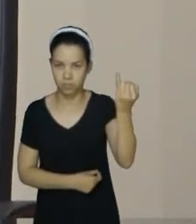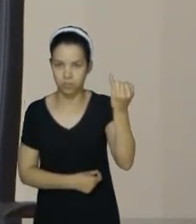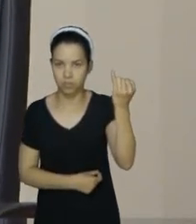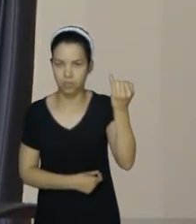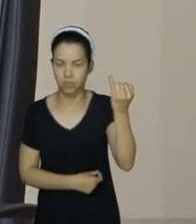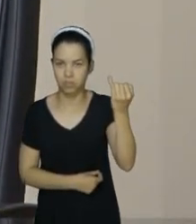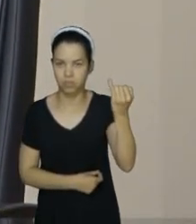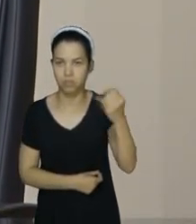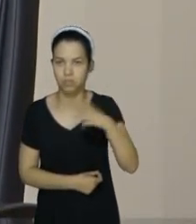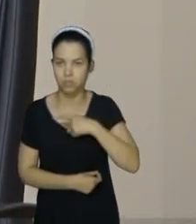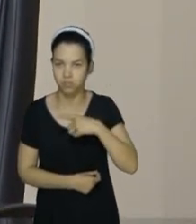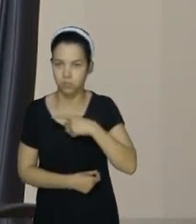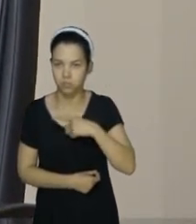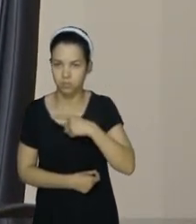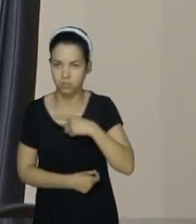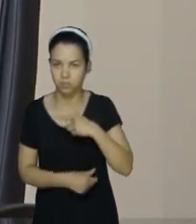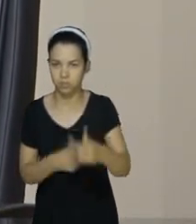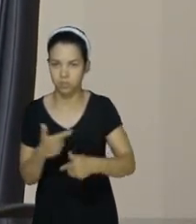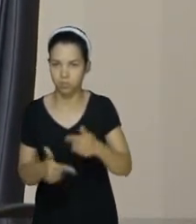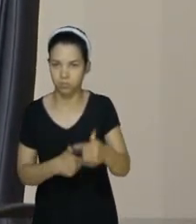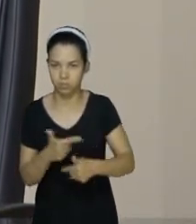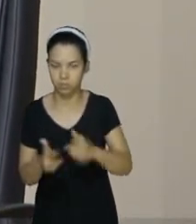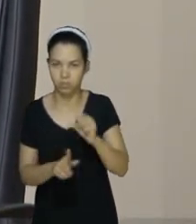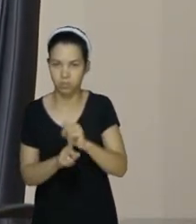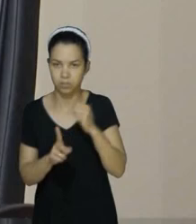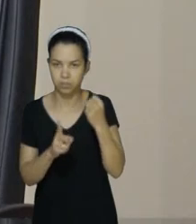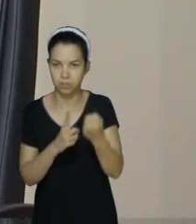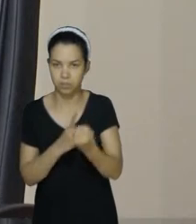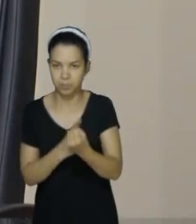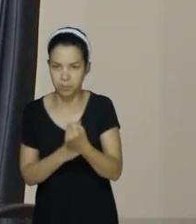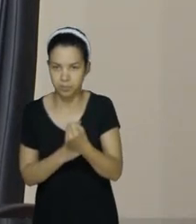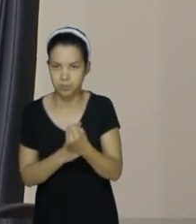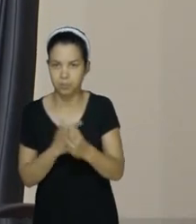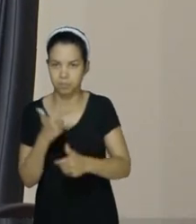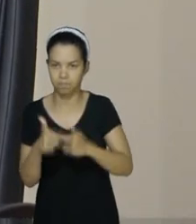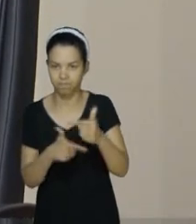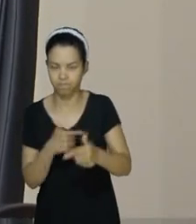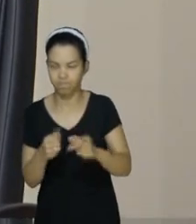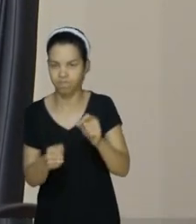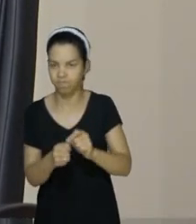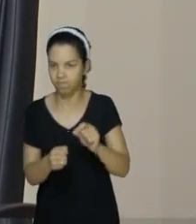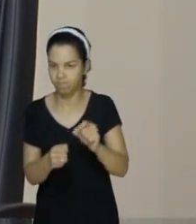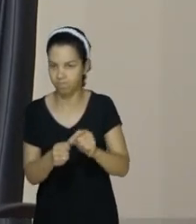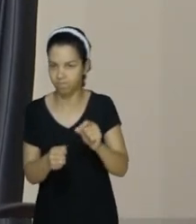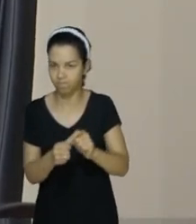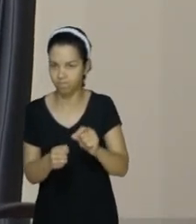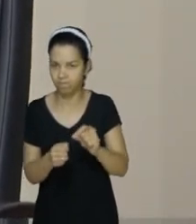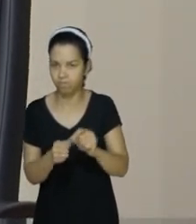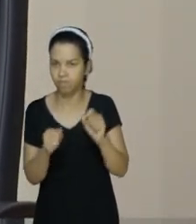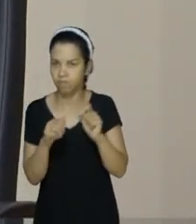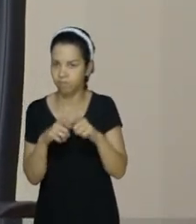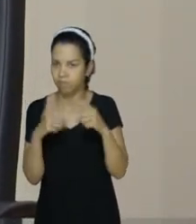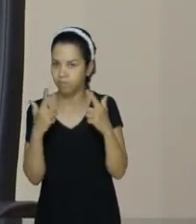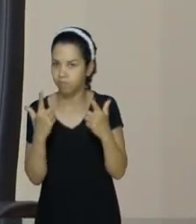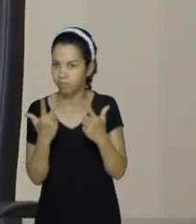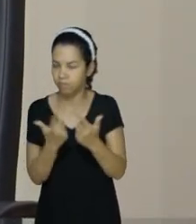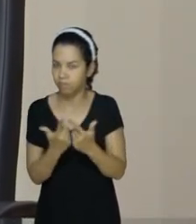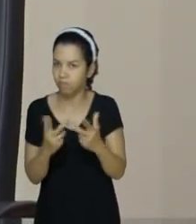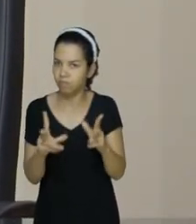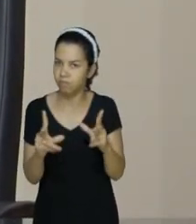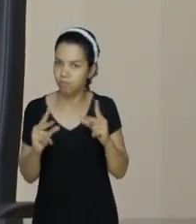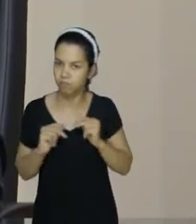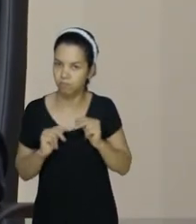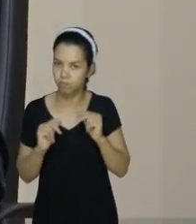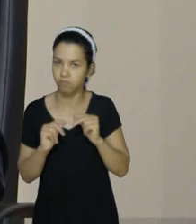a importância que tem esse trabalho social, esse trabalho que está sendo feito, esse reconhecimento que a Assembleia Legislativa de